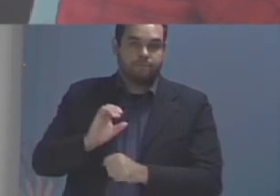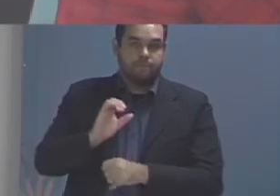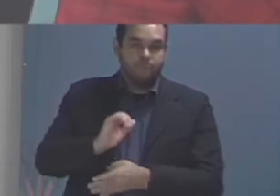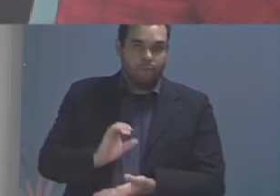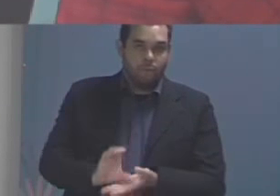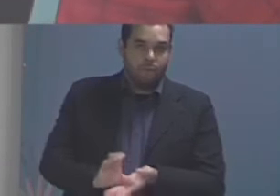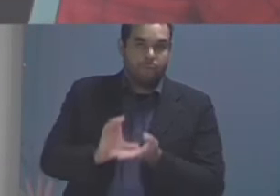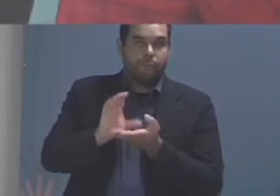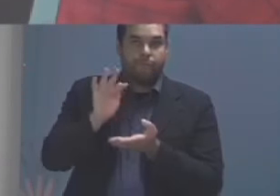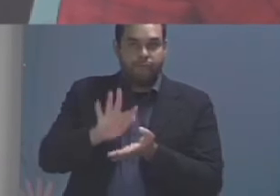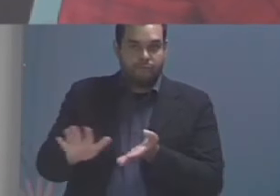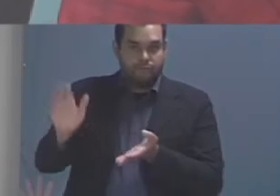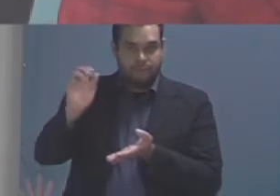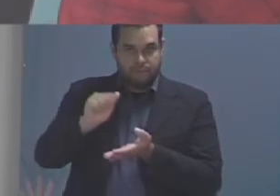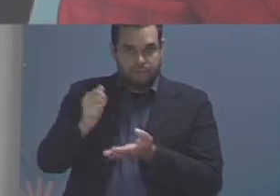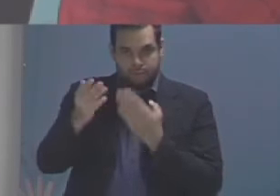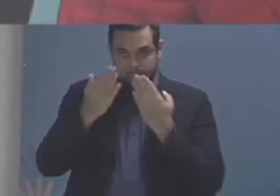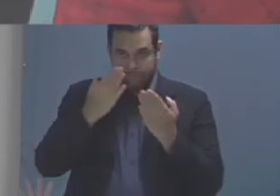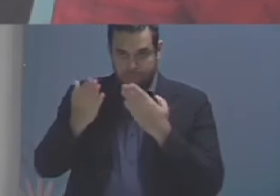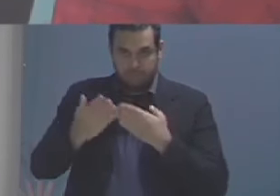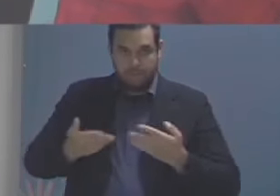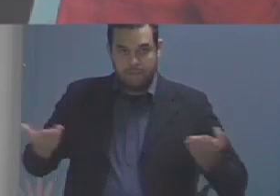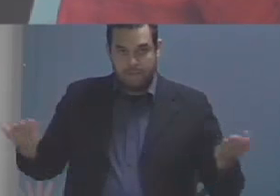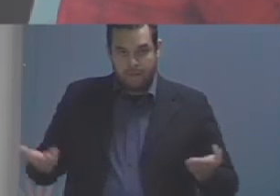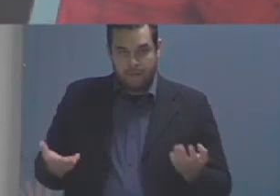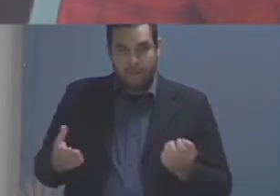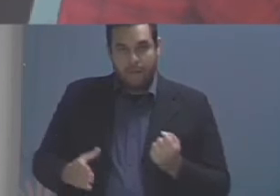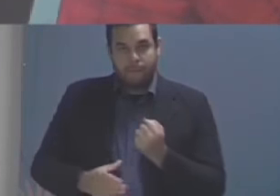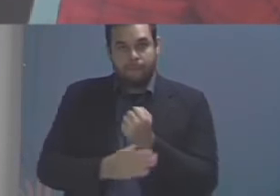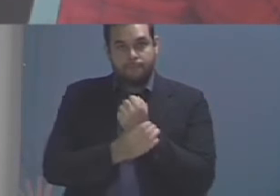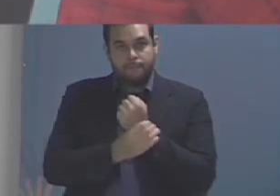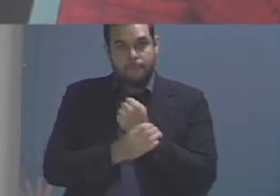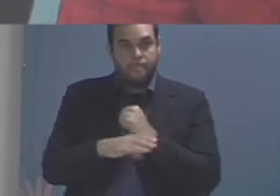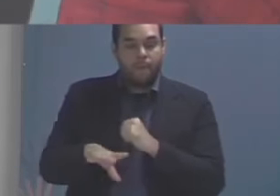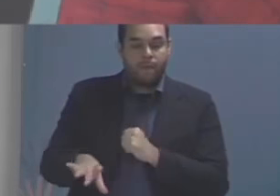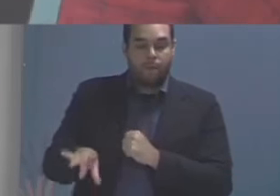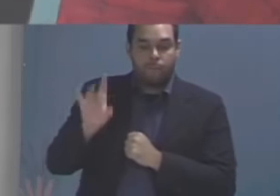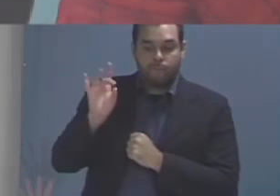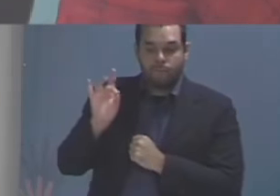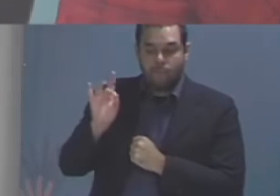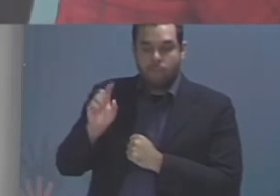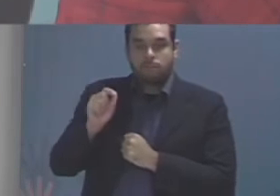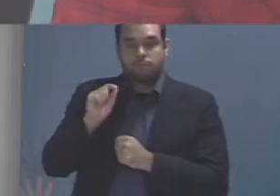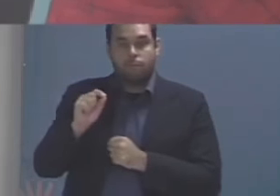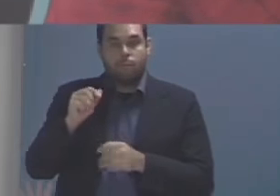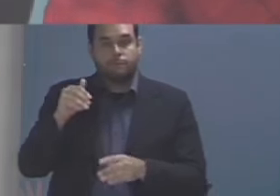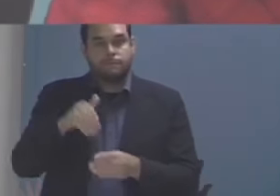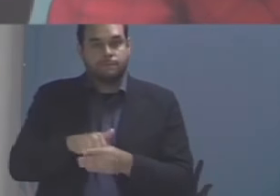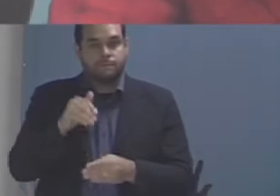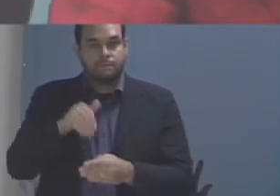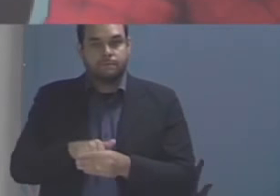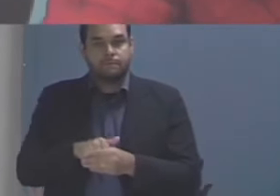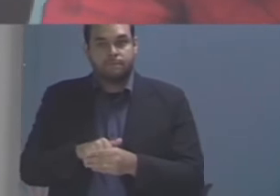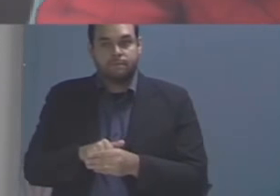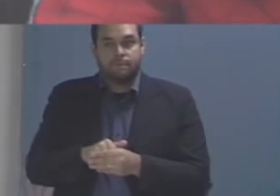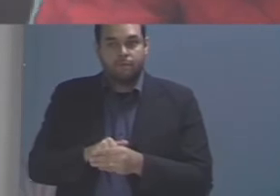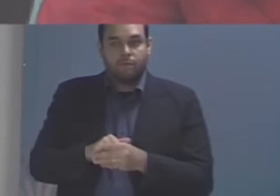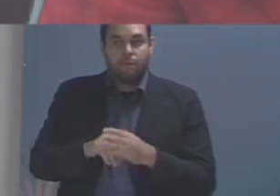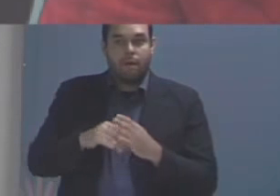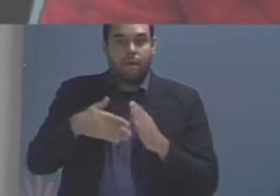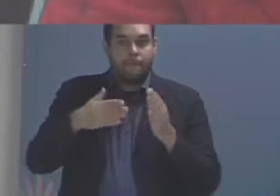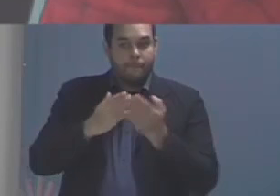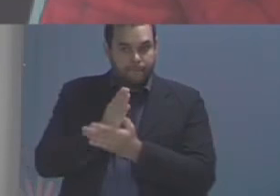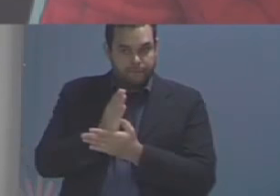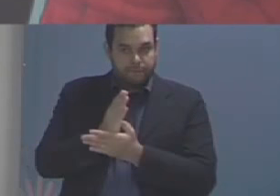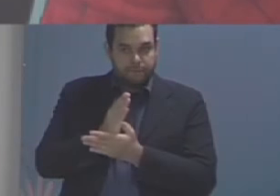de Psicologia, nesta gestão do Fortalecer, optou por votar pela regulamentação